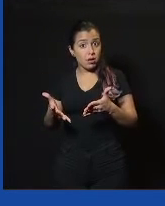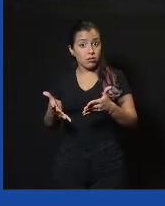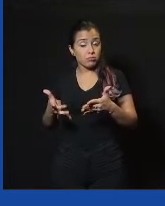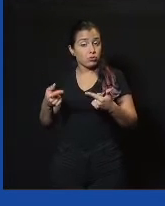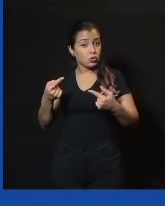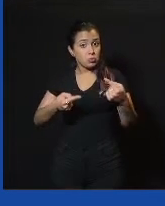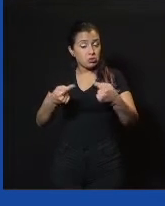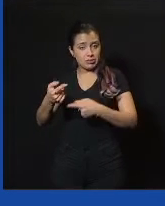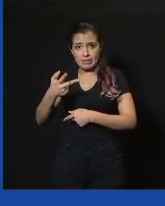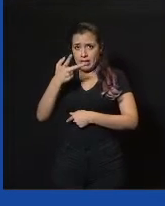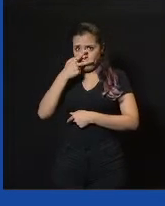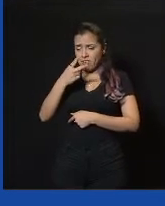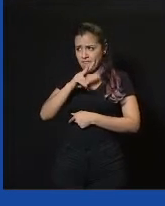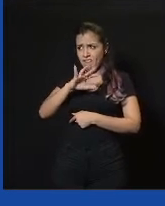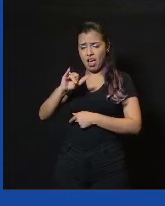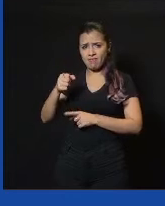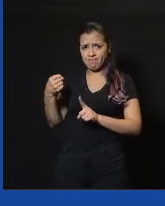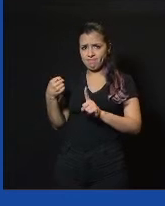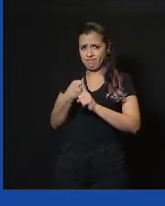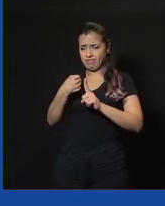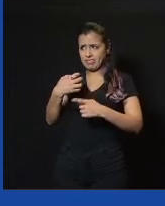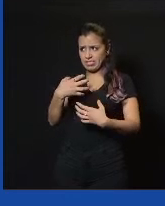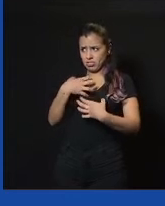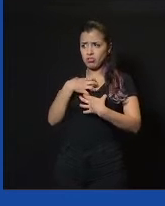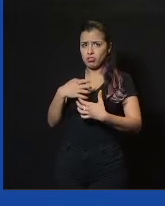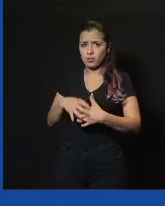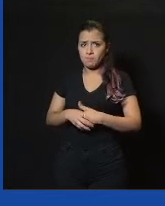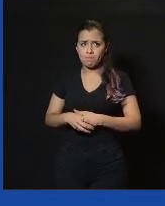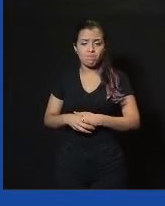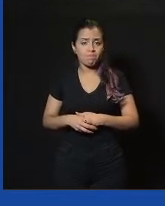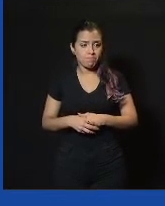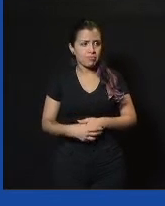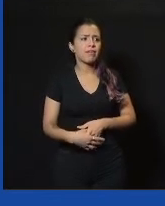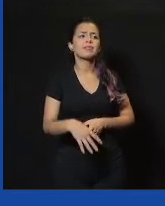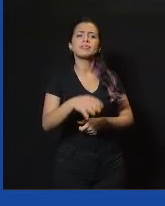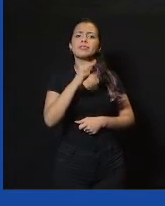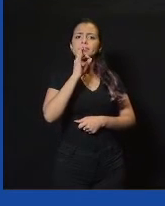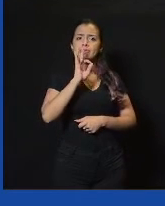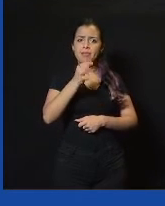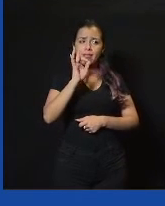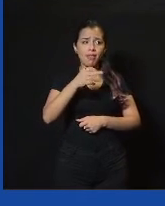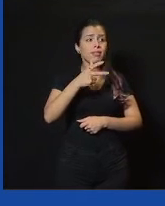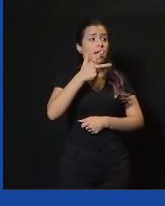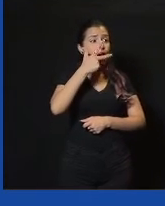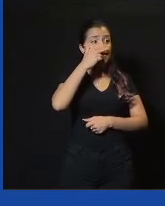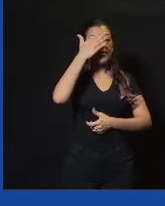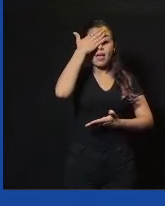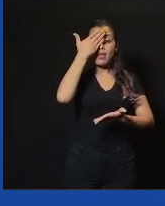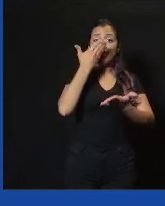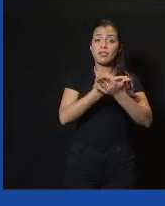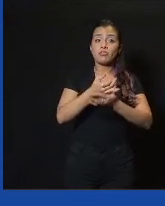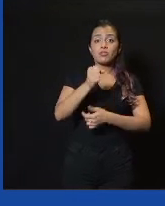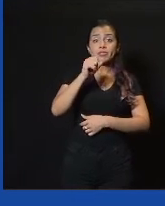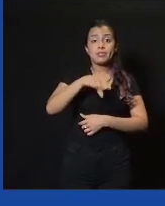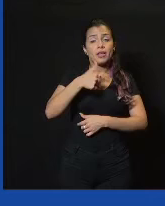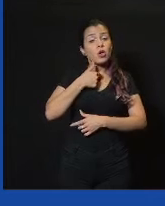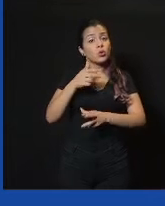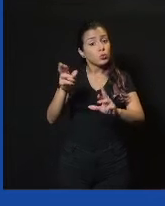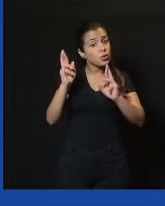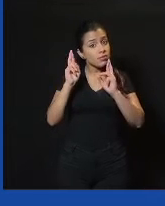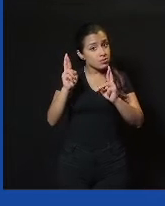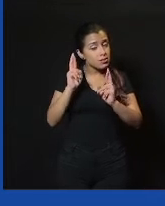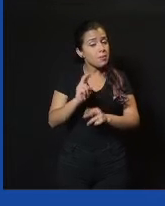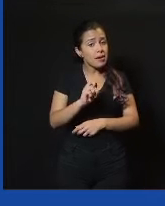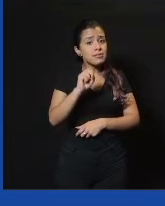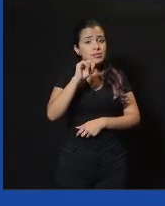impacto nesse sentido? Eu não só acho, como eu acredito, e eu espero que tenha, Rafa. Eu acho